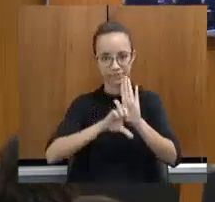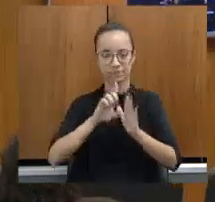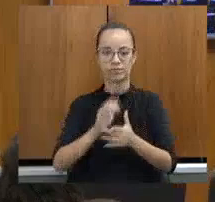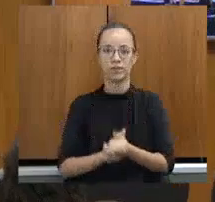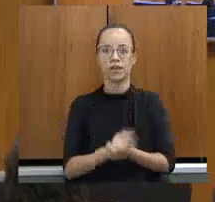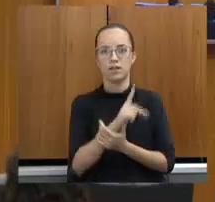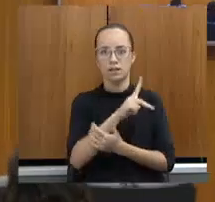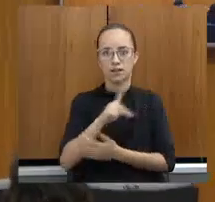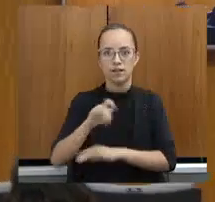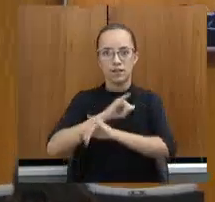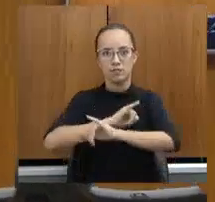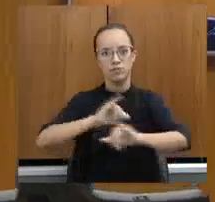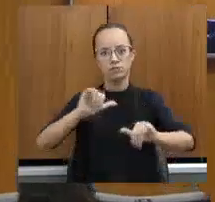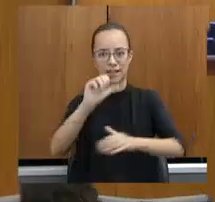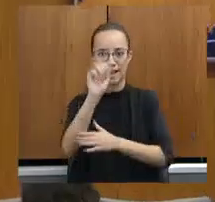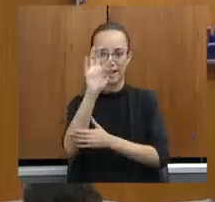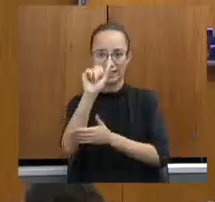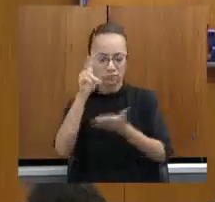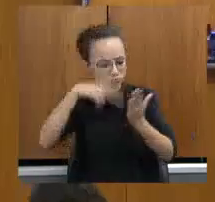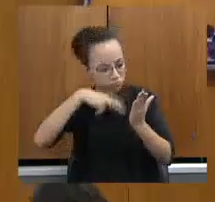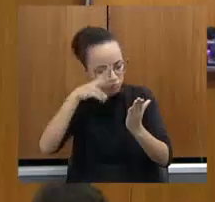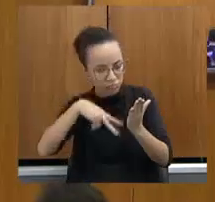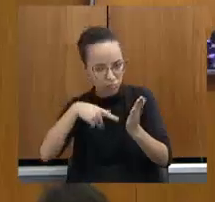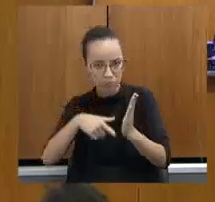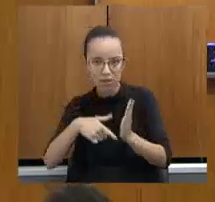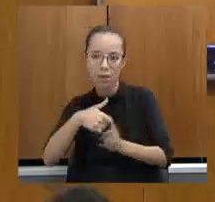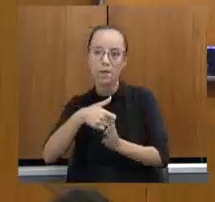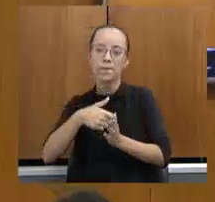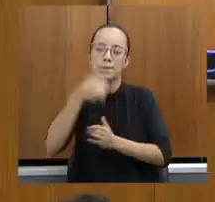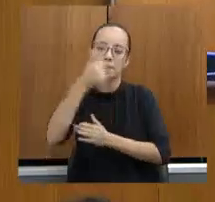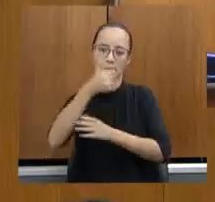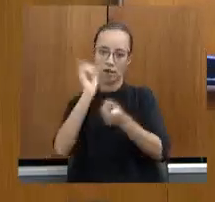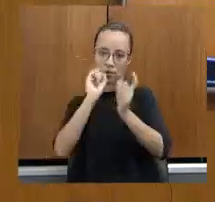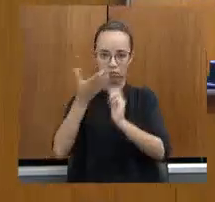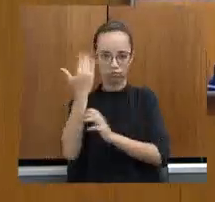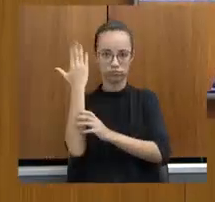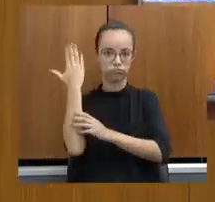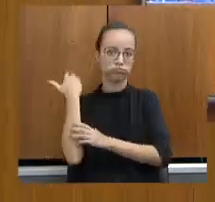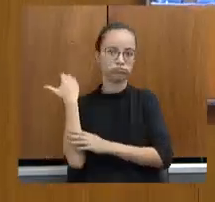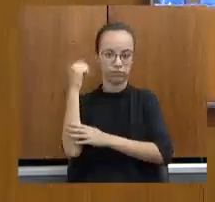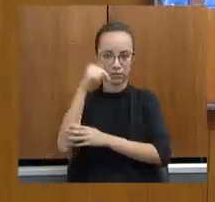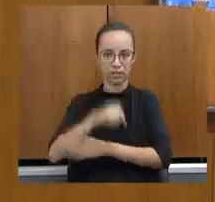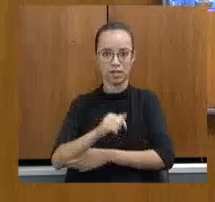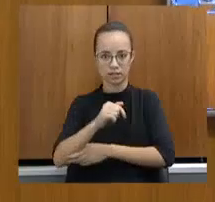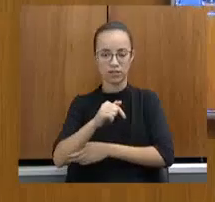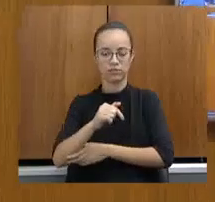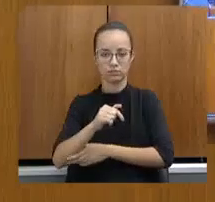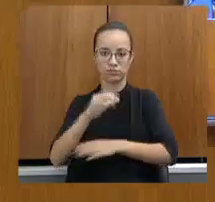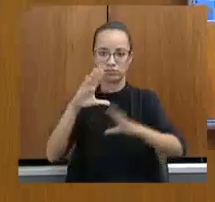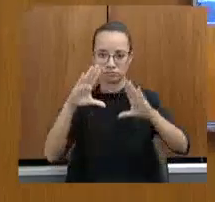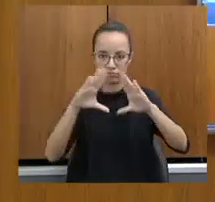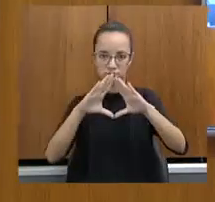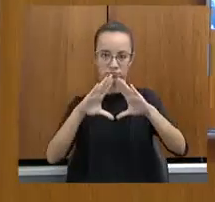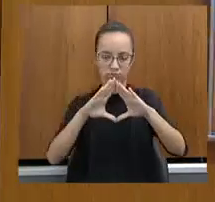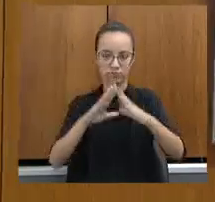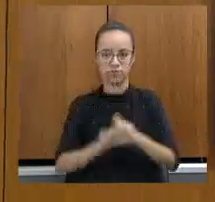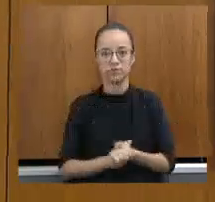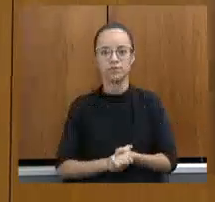a presidência informa que não ata ser lida por se tratar da primeira reunião dessas comissões nesta sessão Legislativa